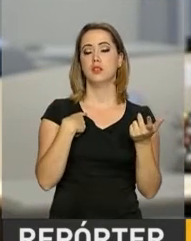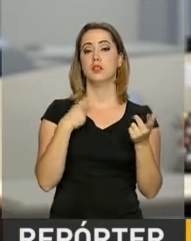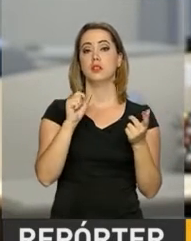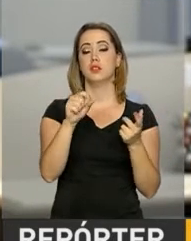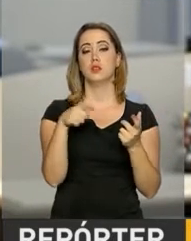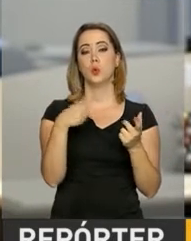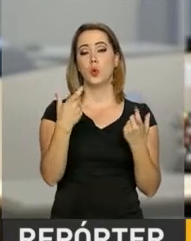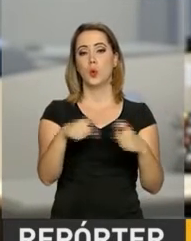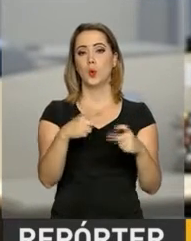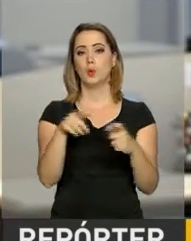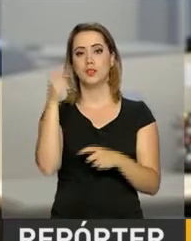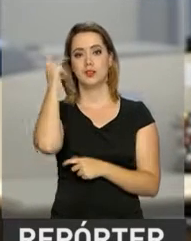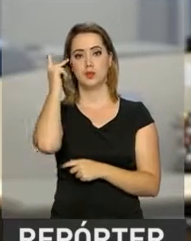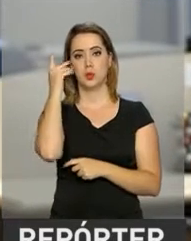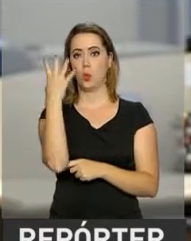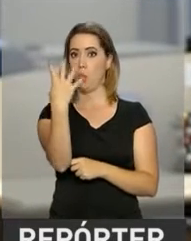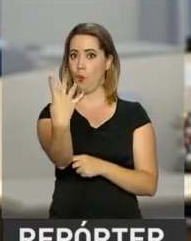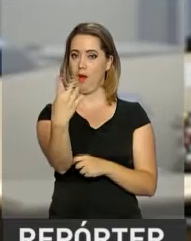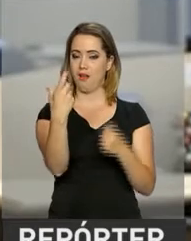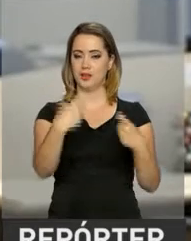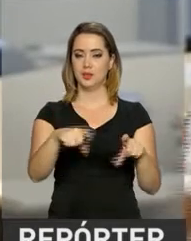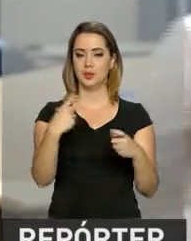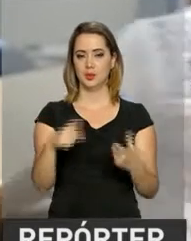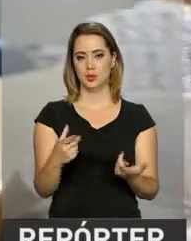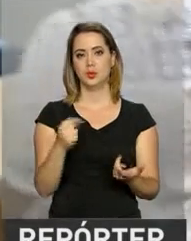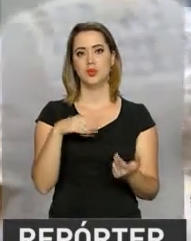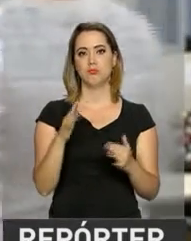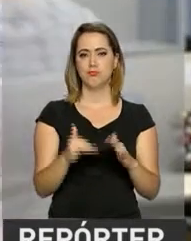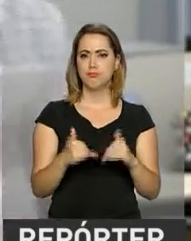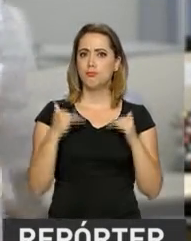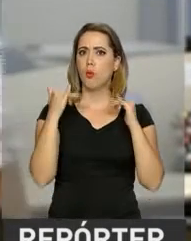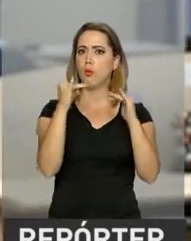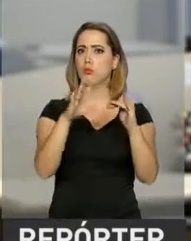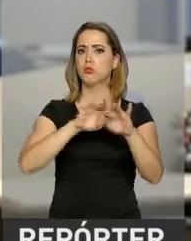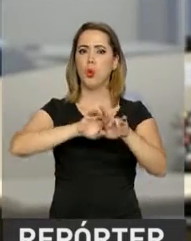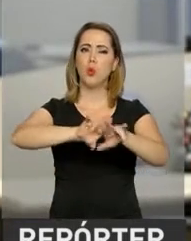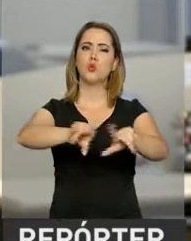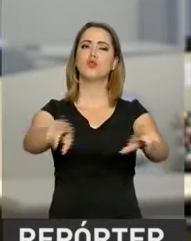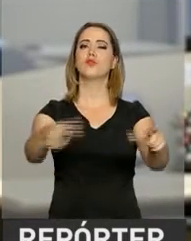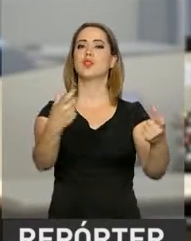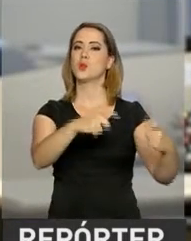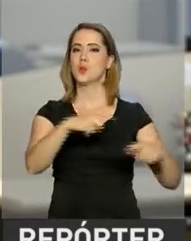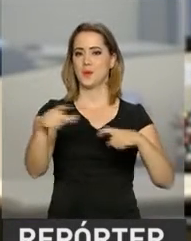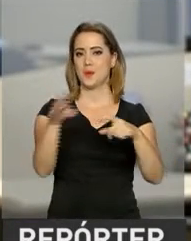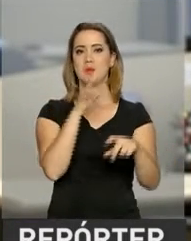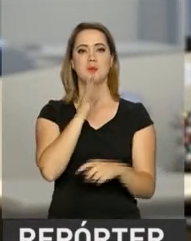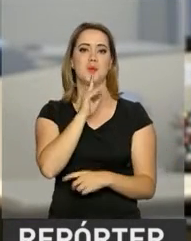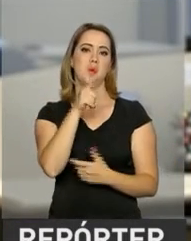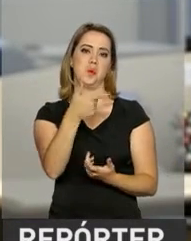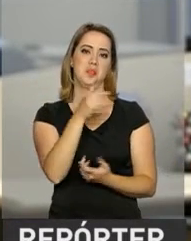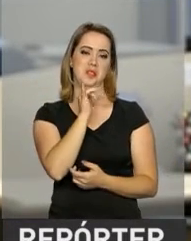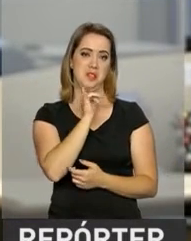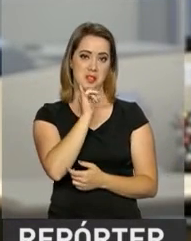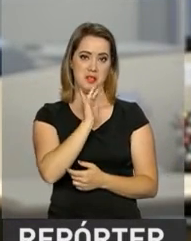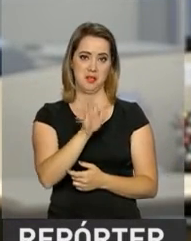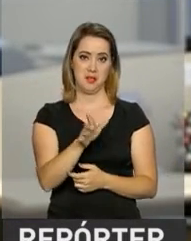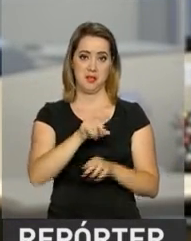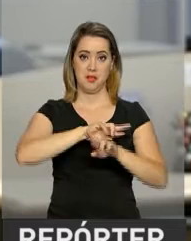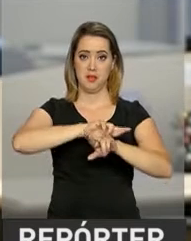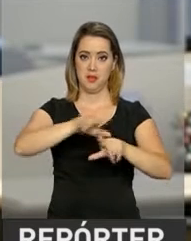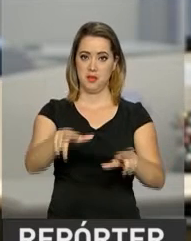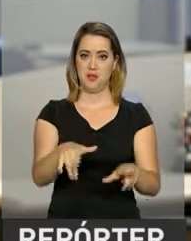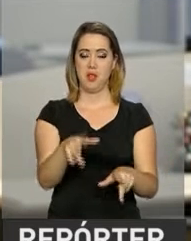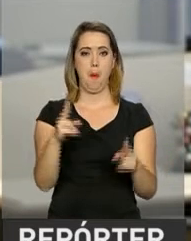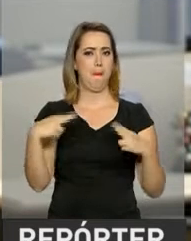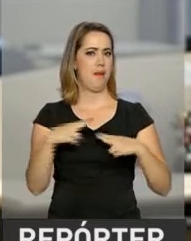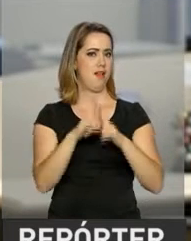da capital paulista aparece na quarta colocação à frente de cidades bem mais conhecidos e procurados como tradicionais destinos turísticos como